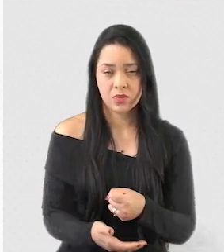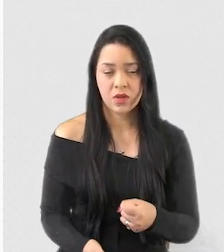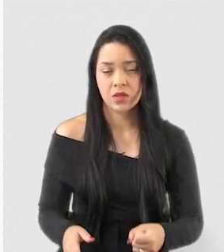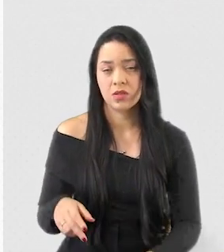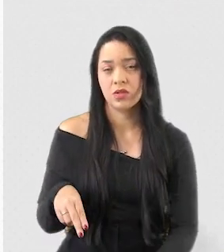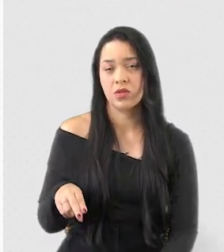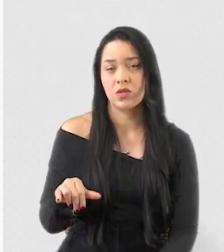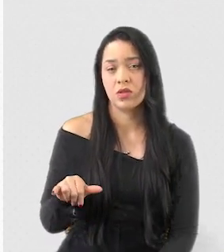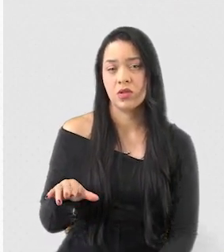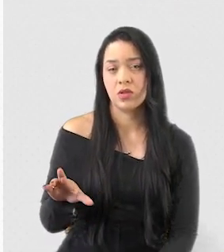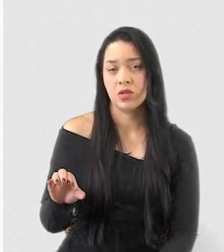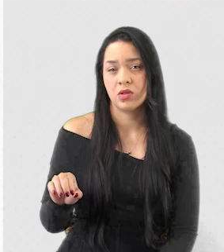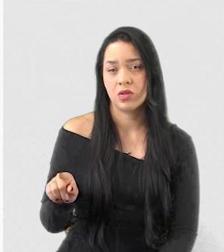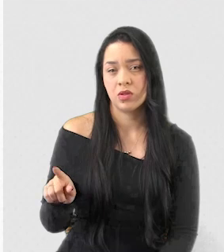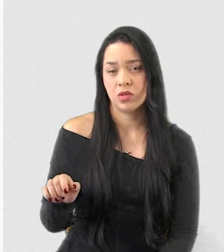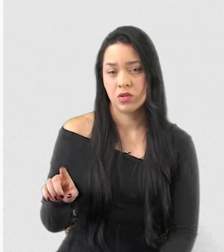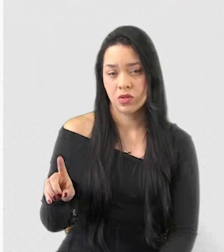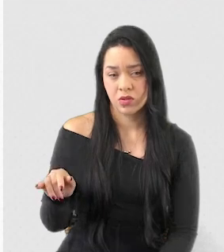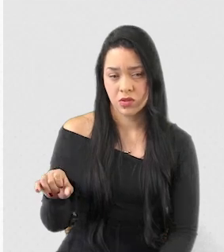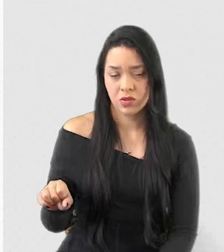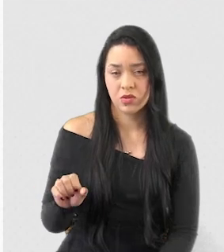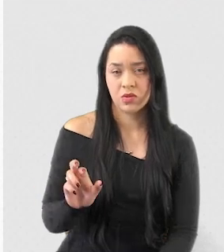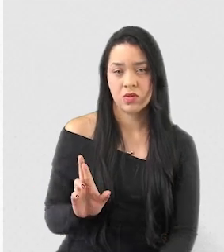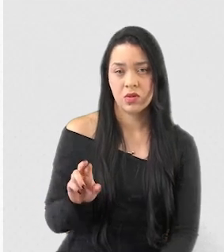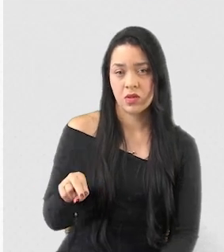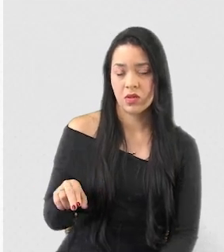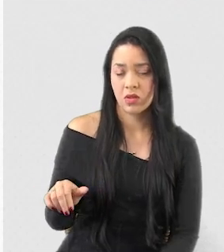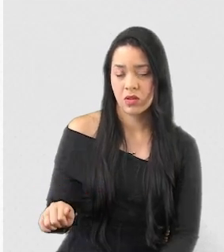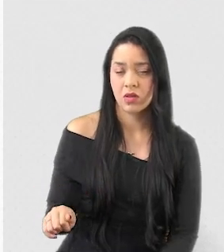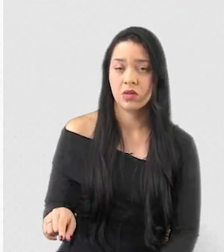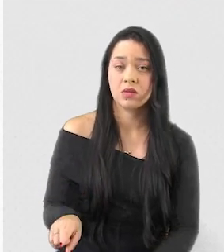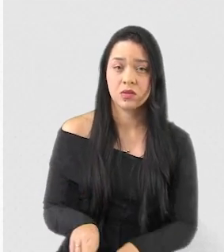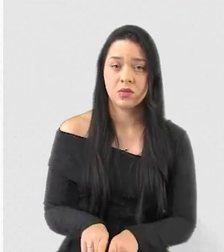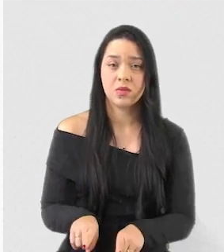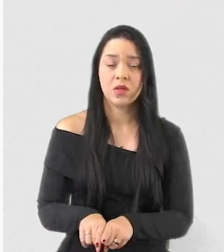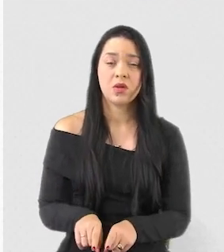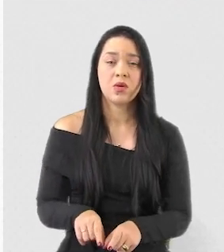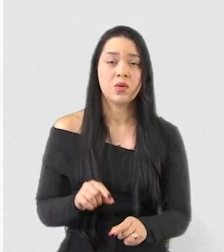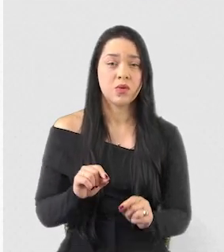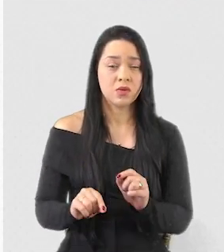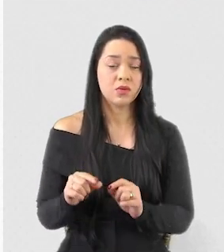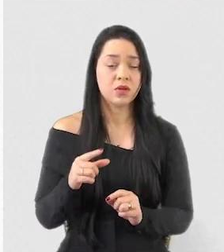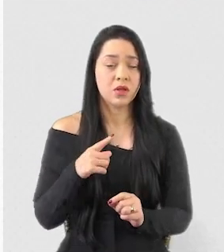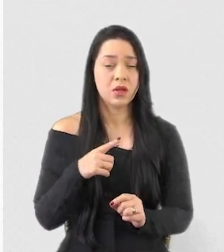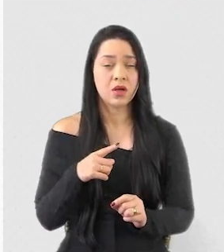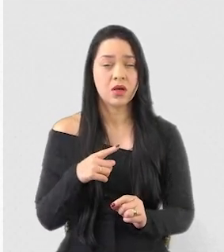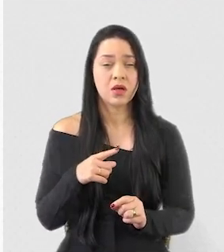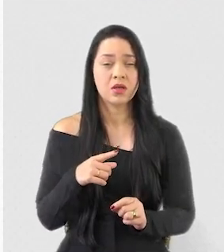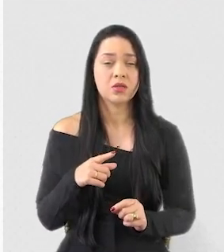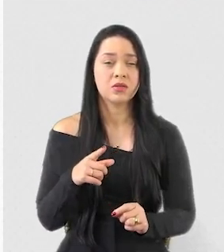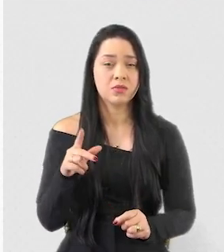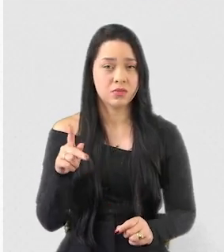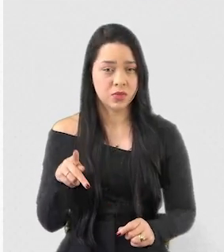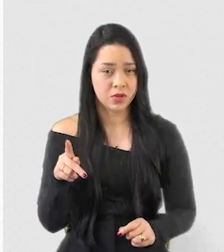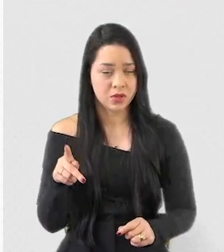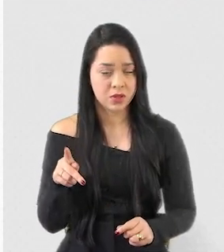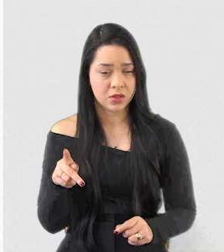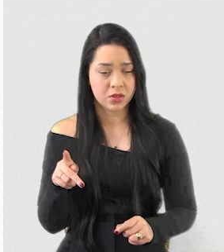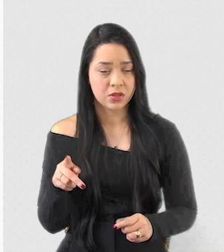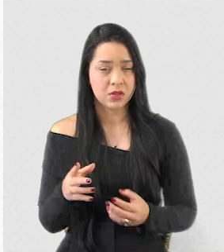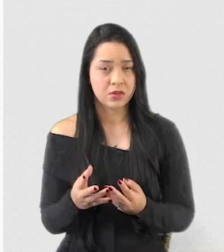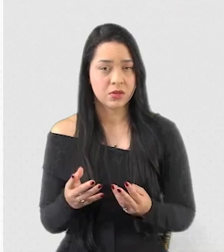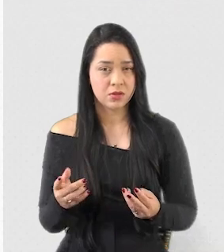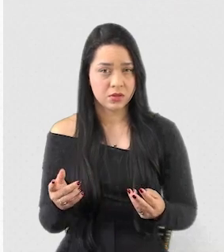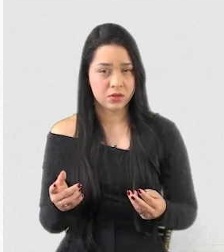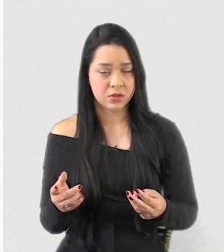nitrogenadas lá do RNA, né, que codificam proteínas, por isso que o nosso código, ele é degenerativo,